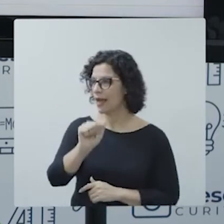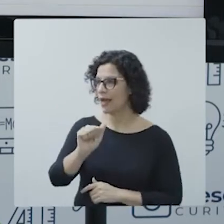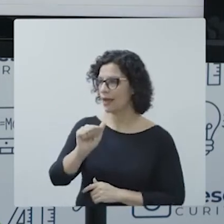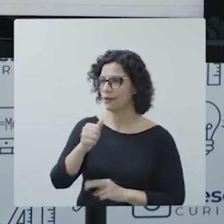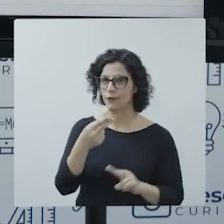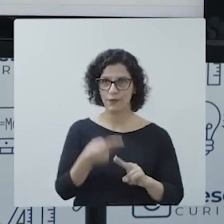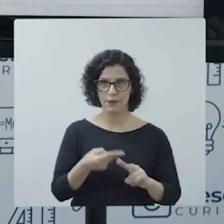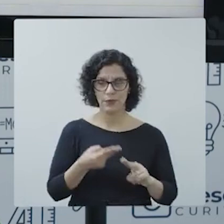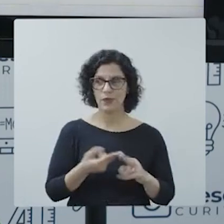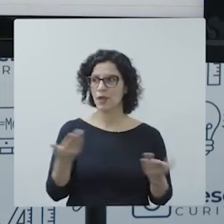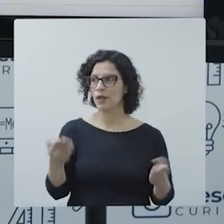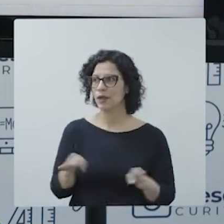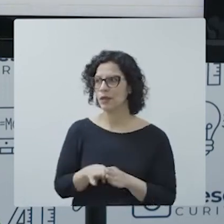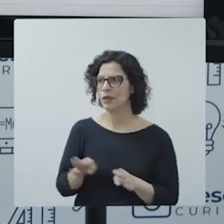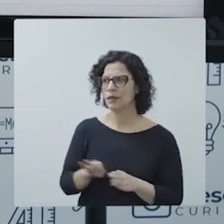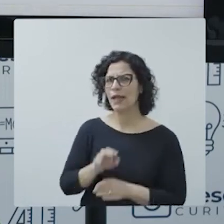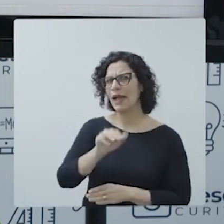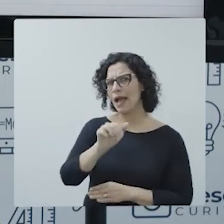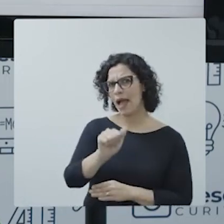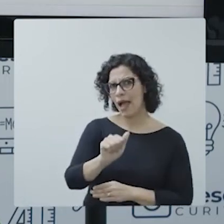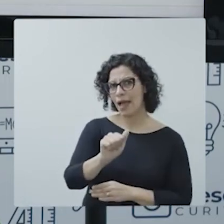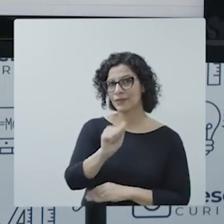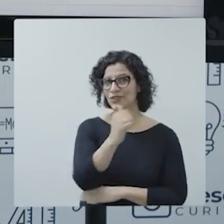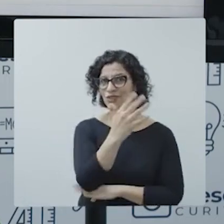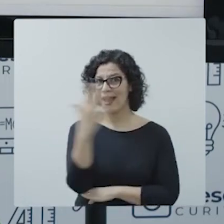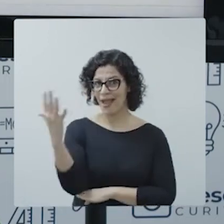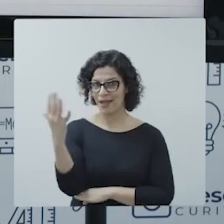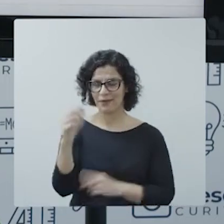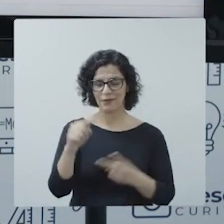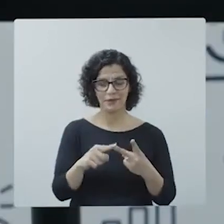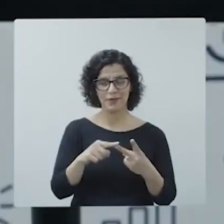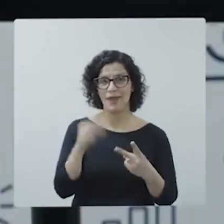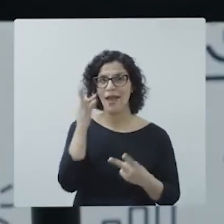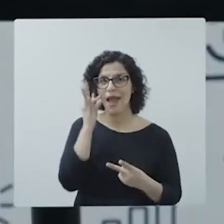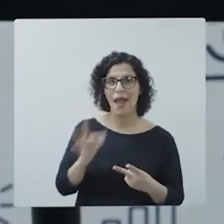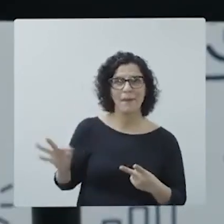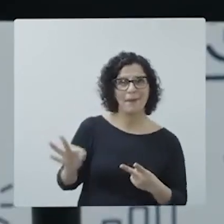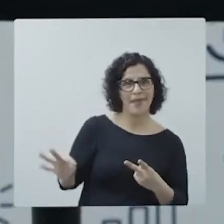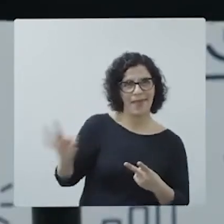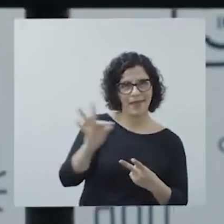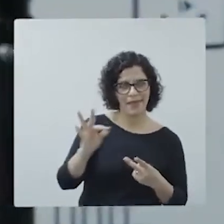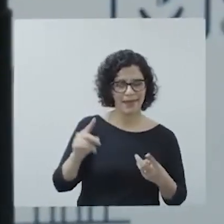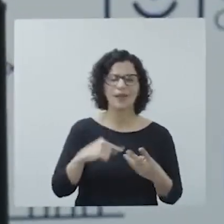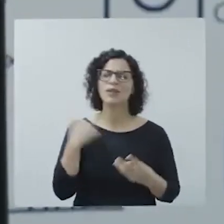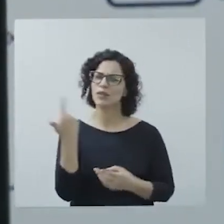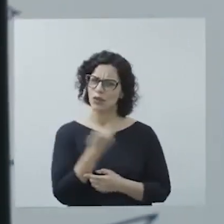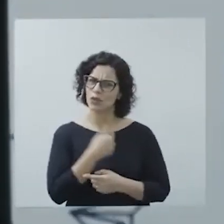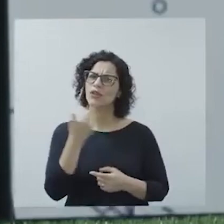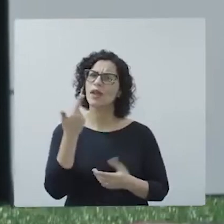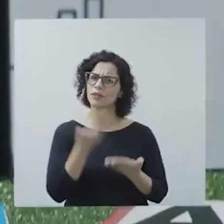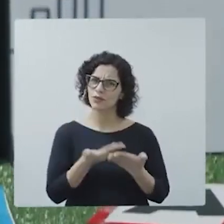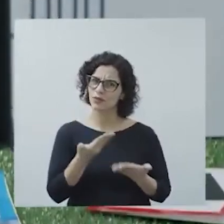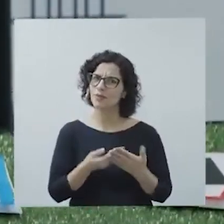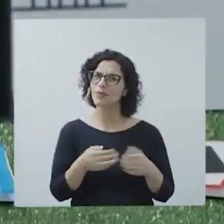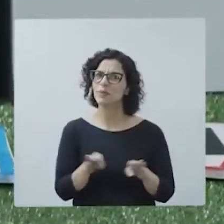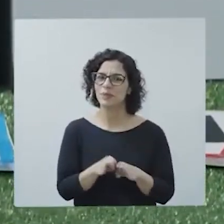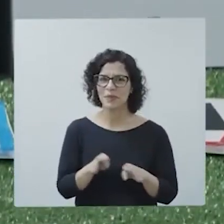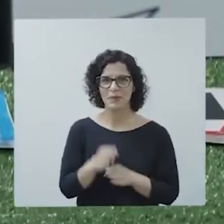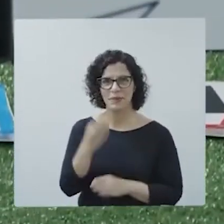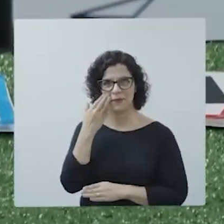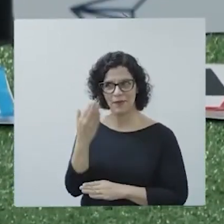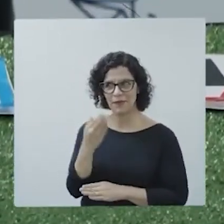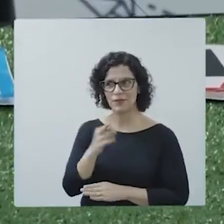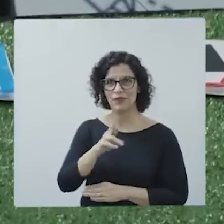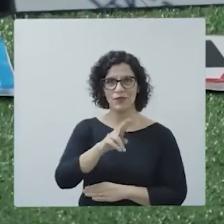A. A de árvore, A de abelha, que nós também já vimos. Então, formamos aqui